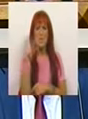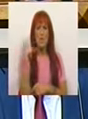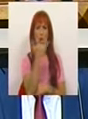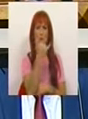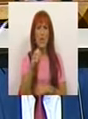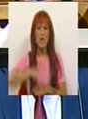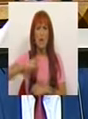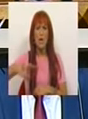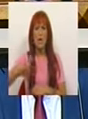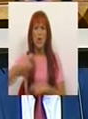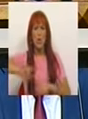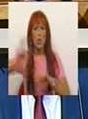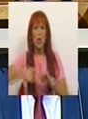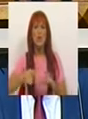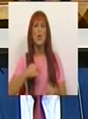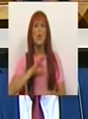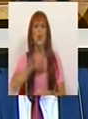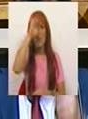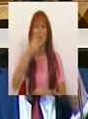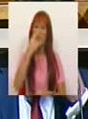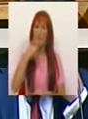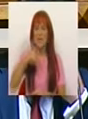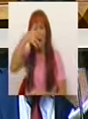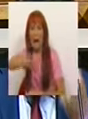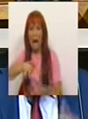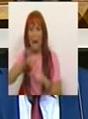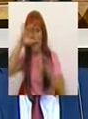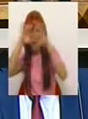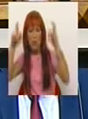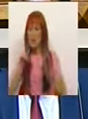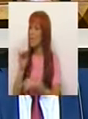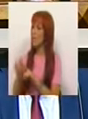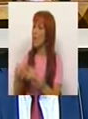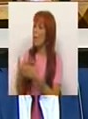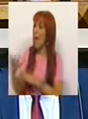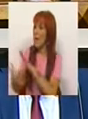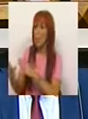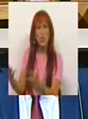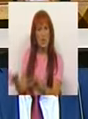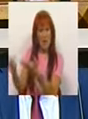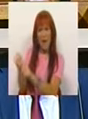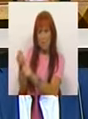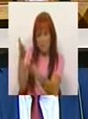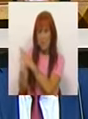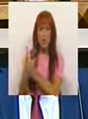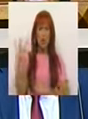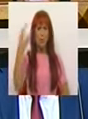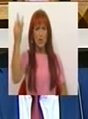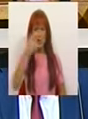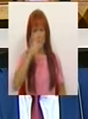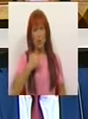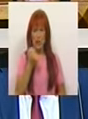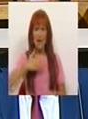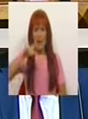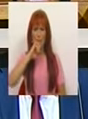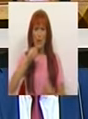euros ano, porque o Sr. Ministro prefere alimentar um preconceito ideológico do que alimentar uma indústria que dá emprego a 2% da população